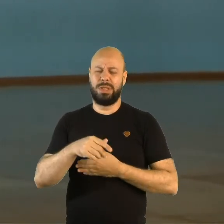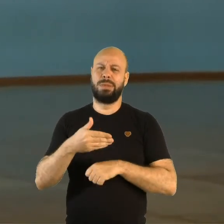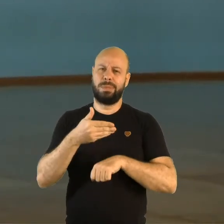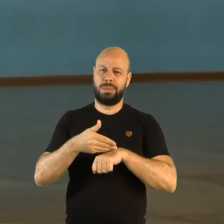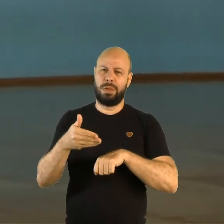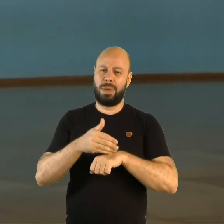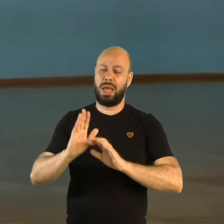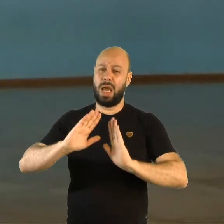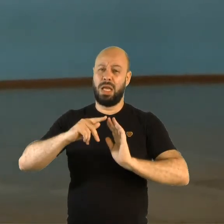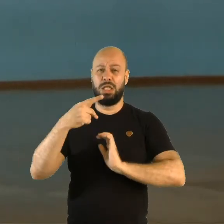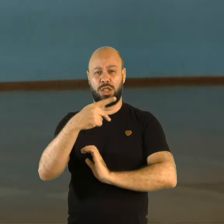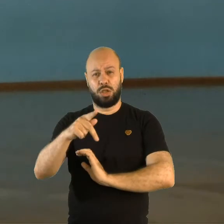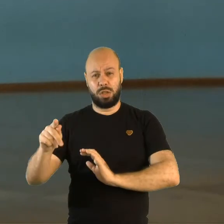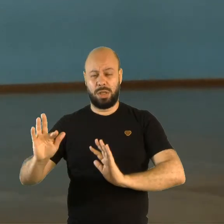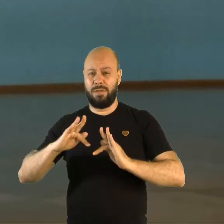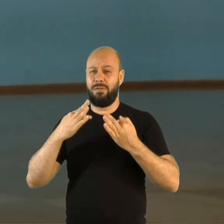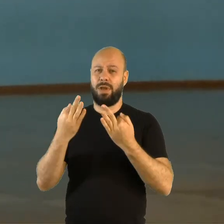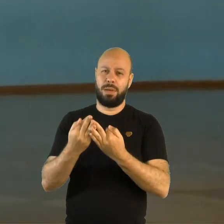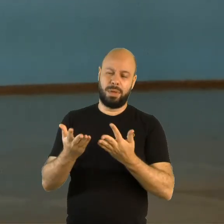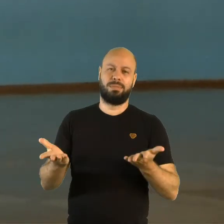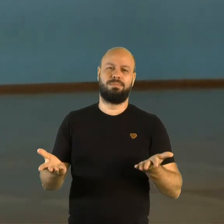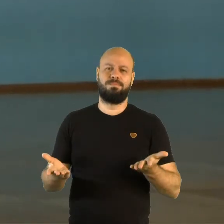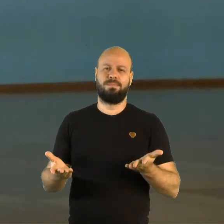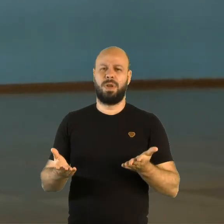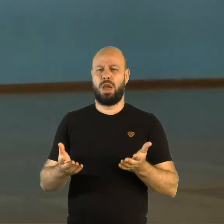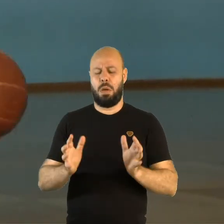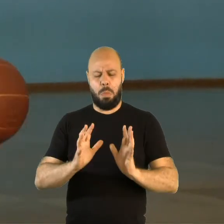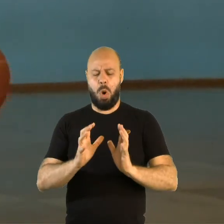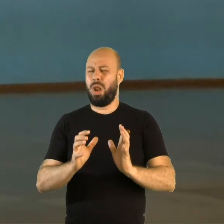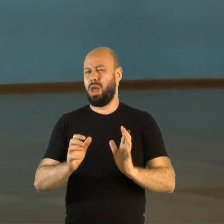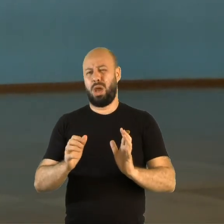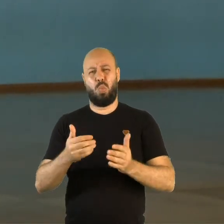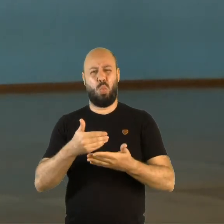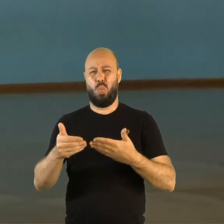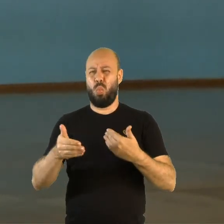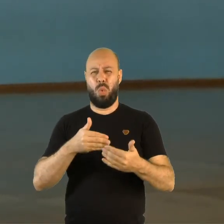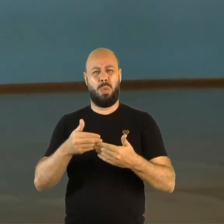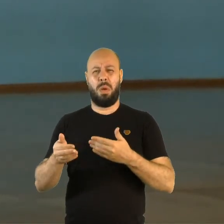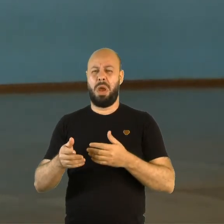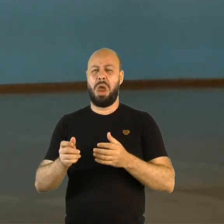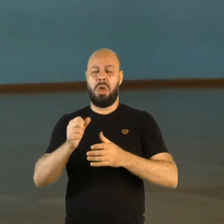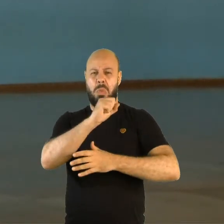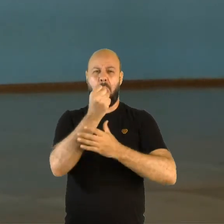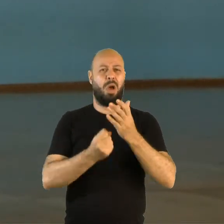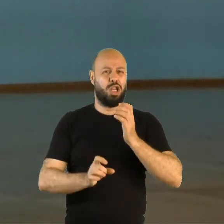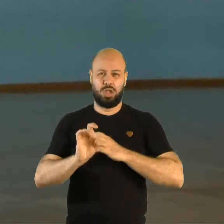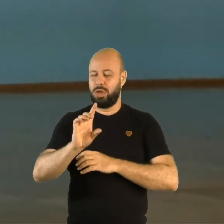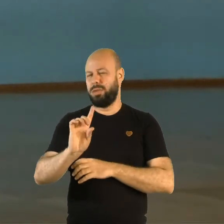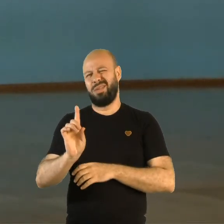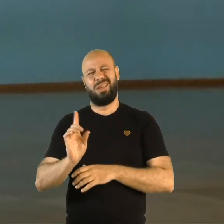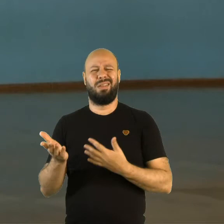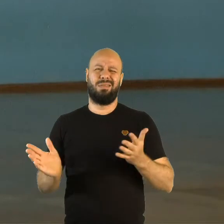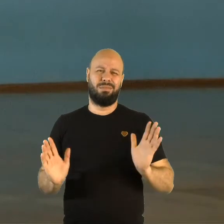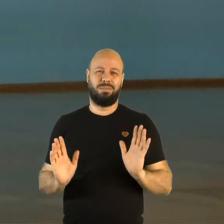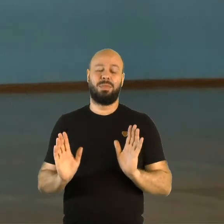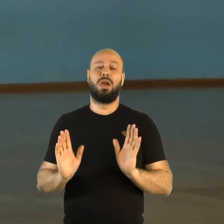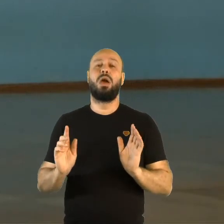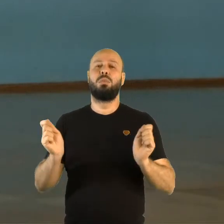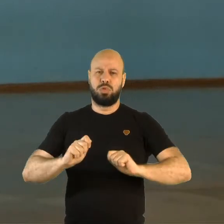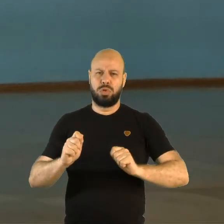na casa de vocês com seus familiares com qualquer bola não precisa ser uma bola específica de basquete podem a terra